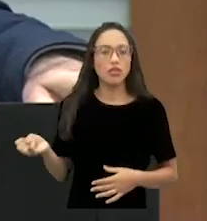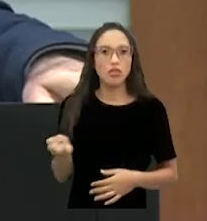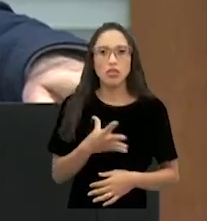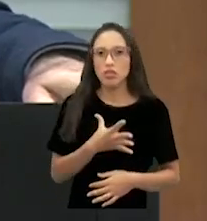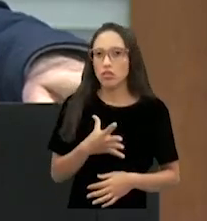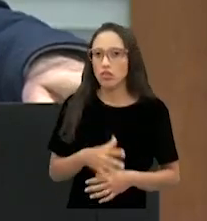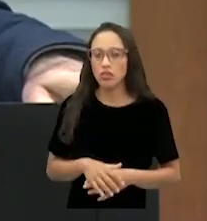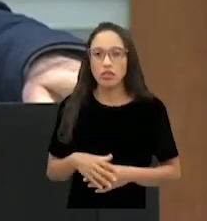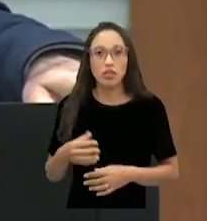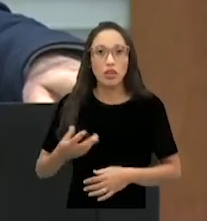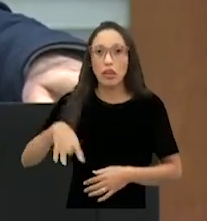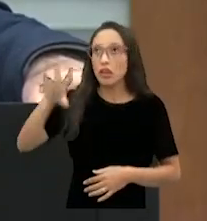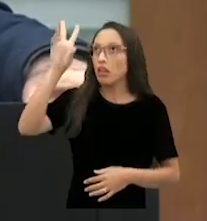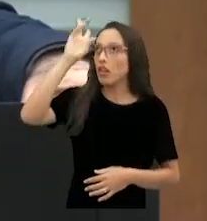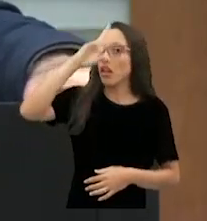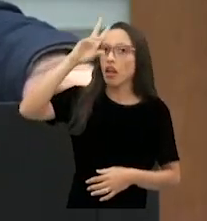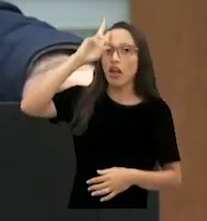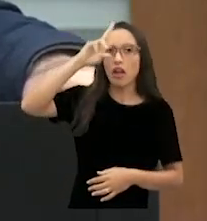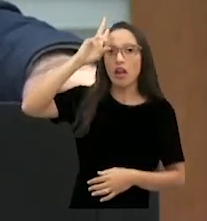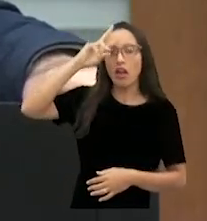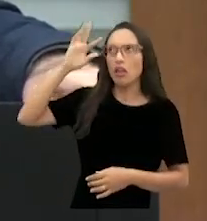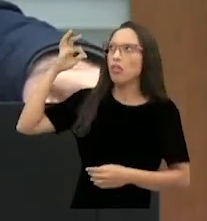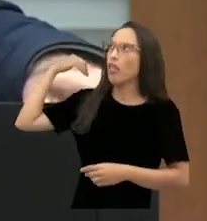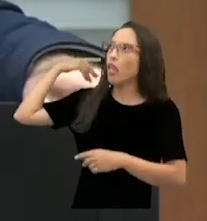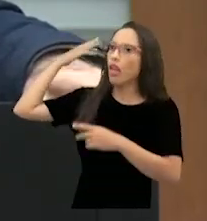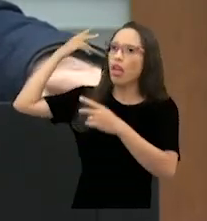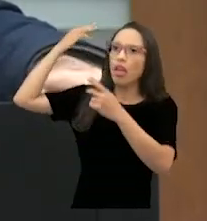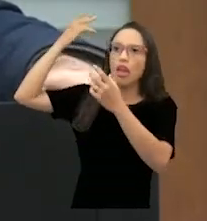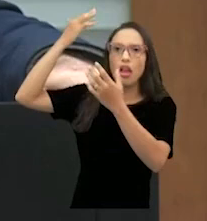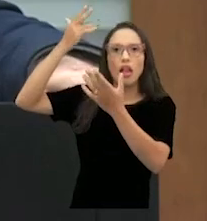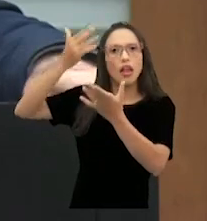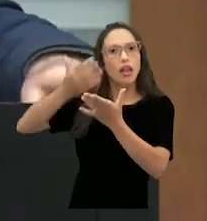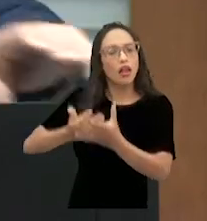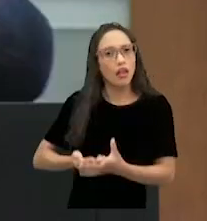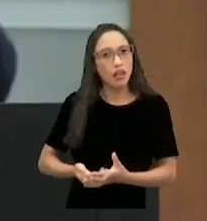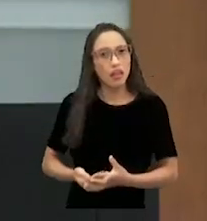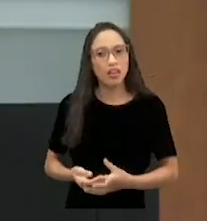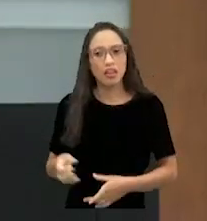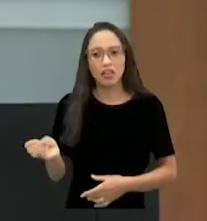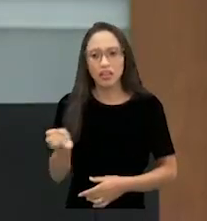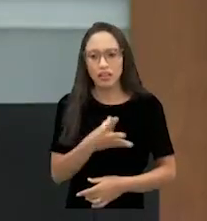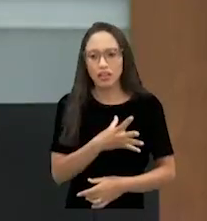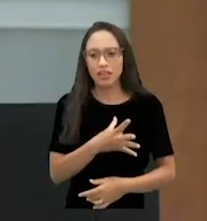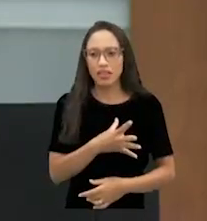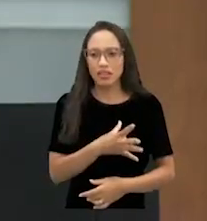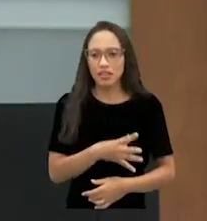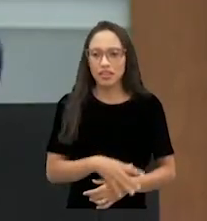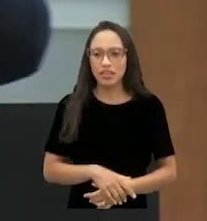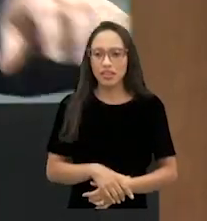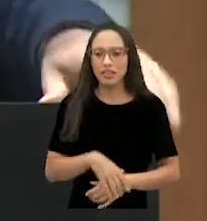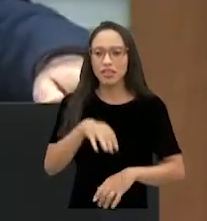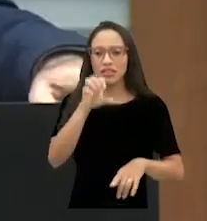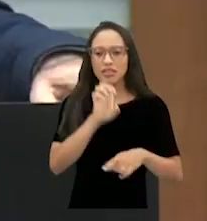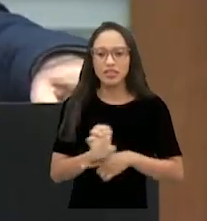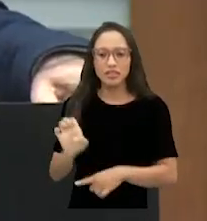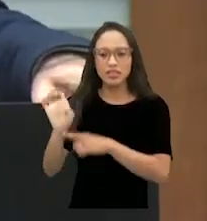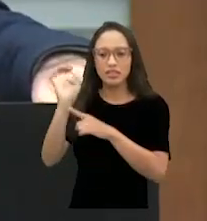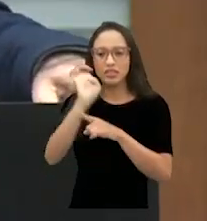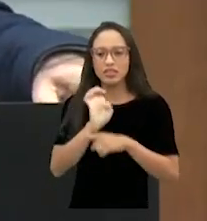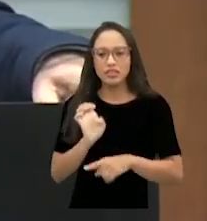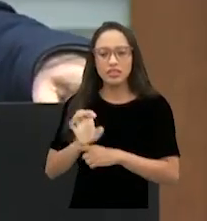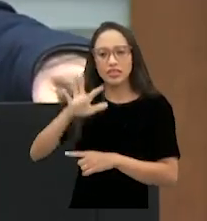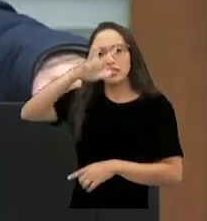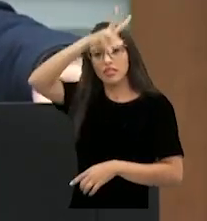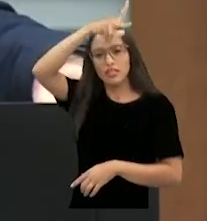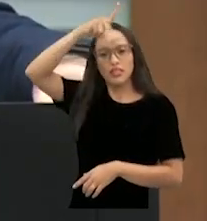Isso é inédito na história da República. O Estado de Mato Grosso, que tem